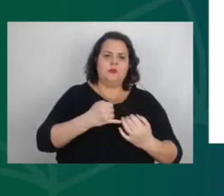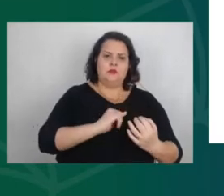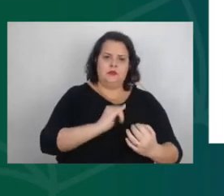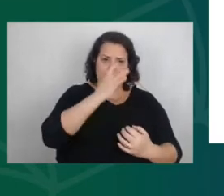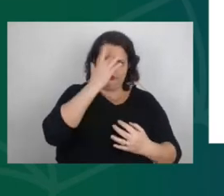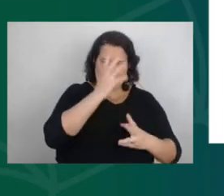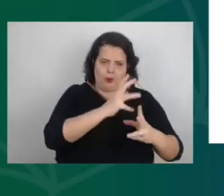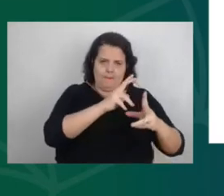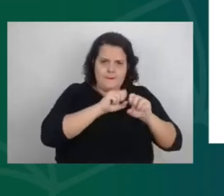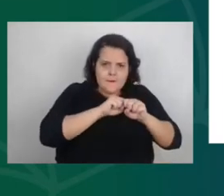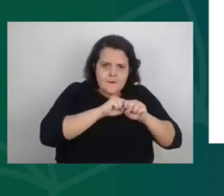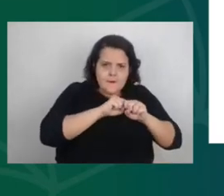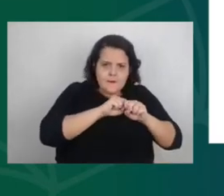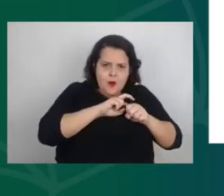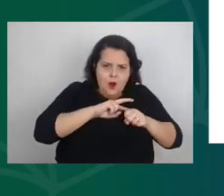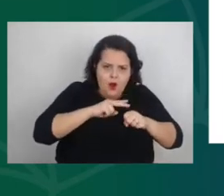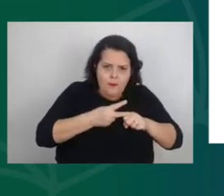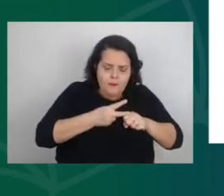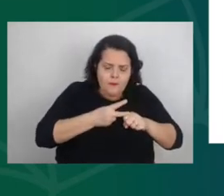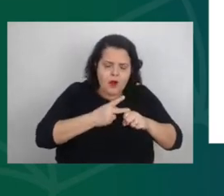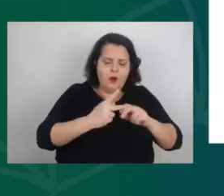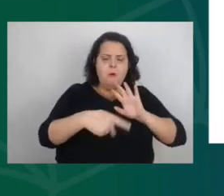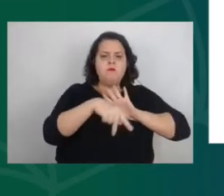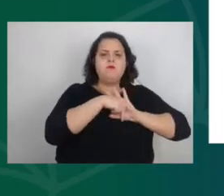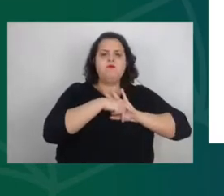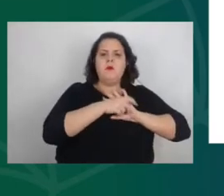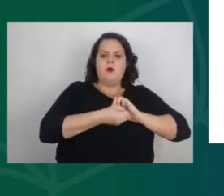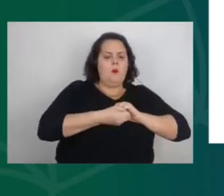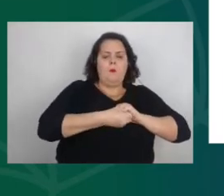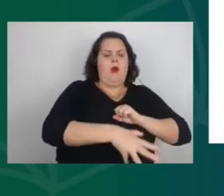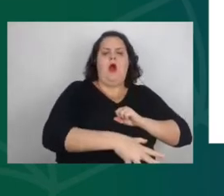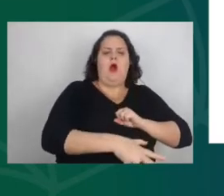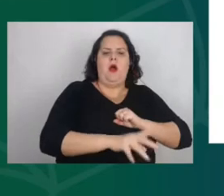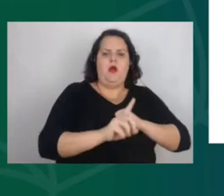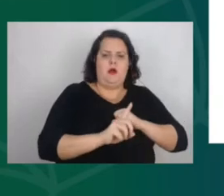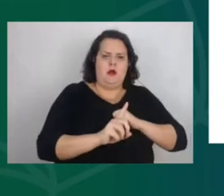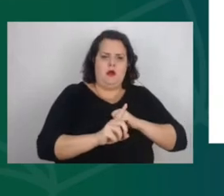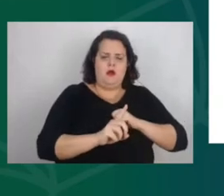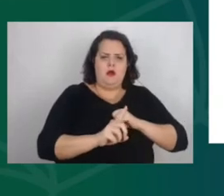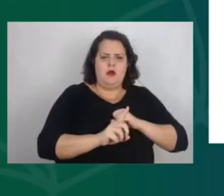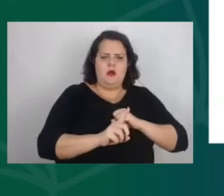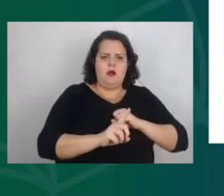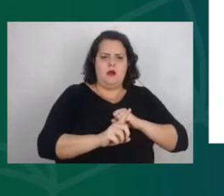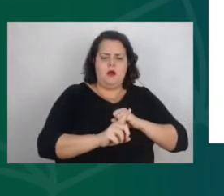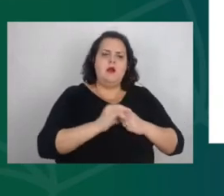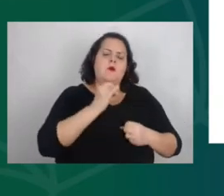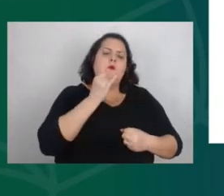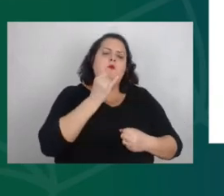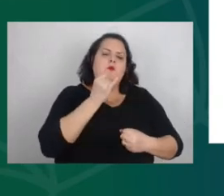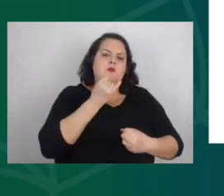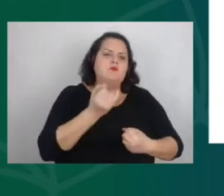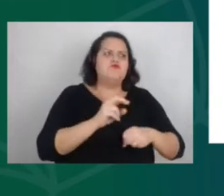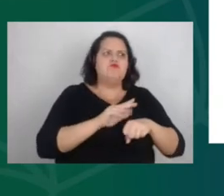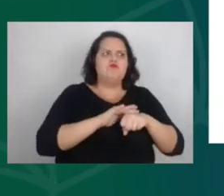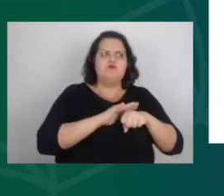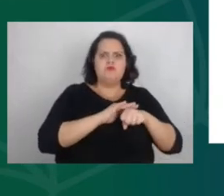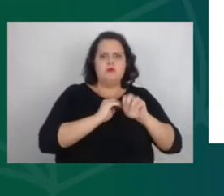ela morre com o indivíduo e causa, por exemplo, como nós já vimos, doenças como o câncer. Ou pode